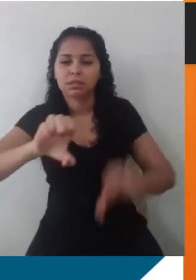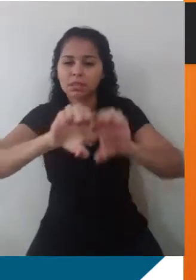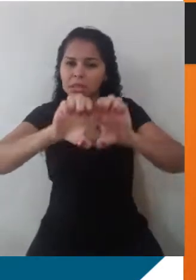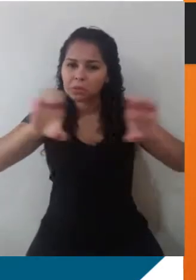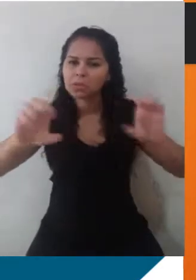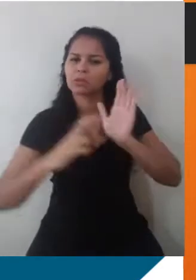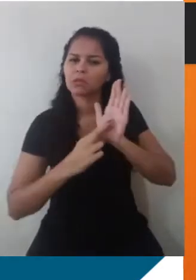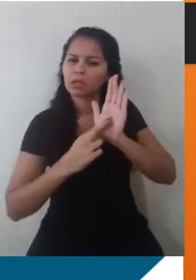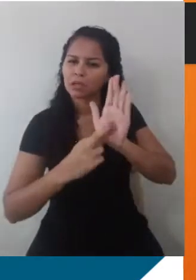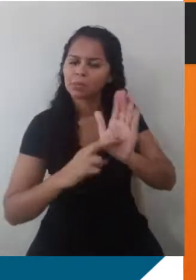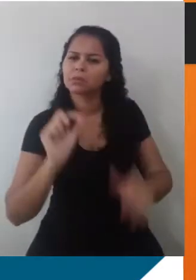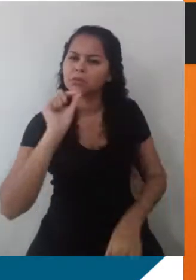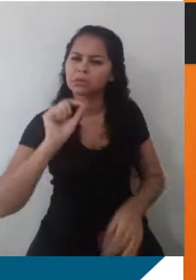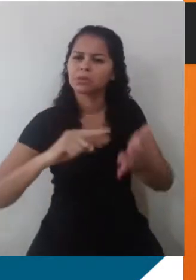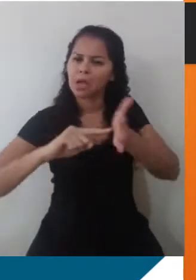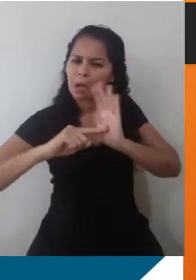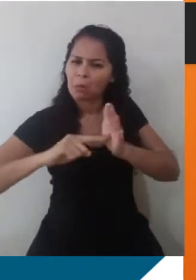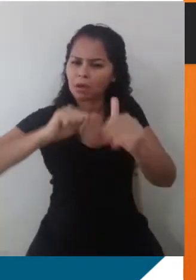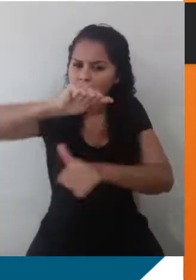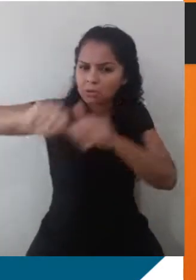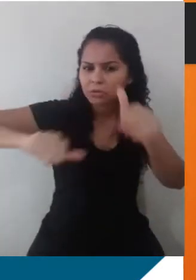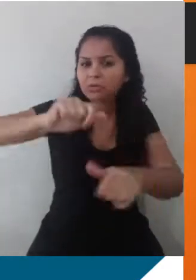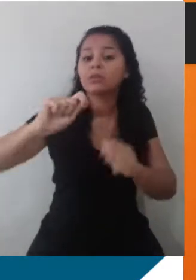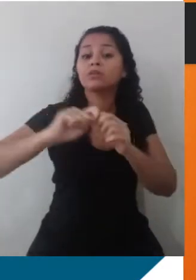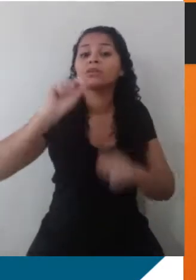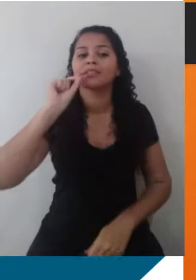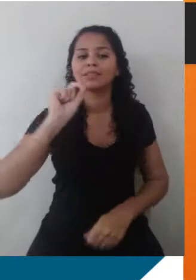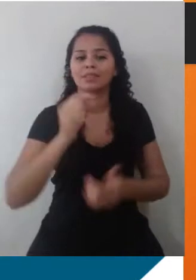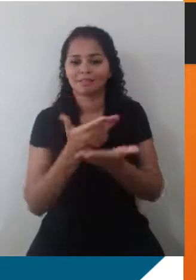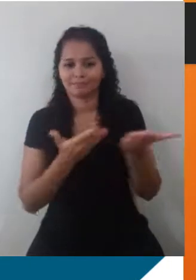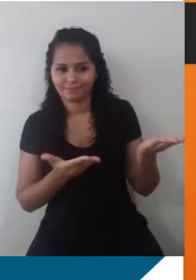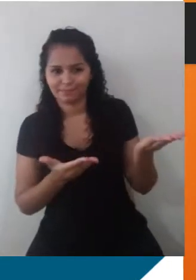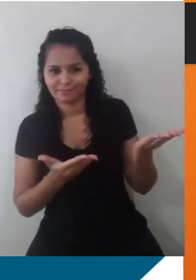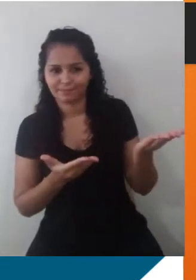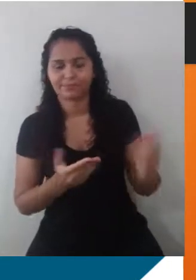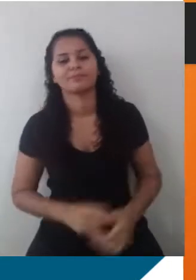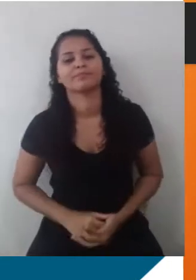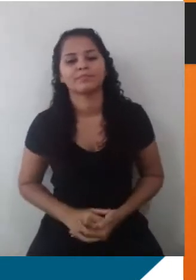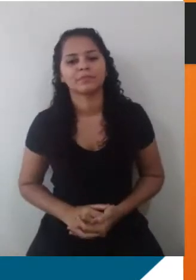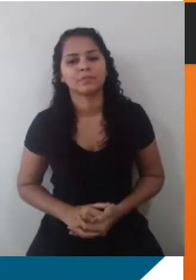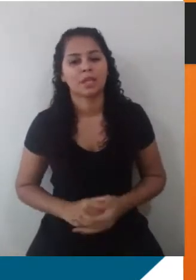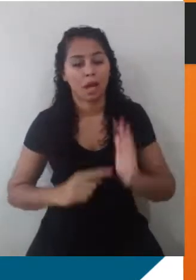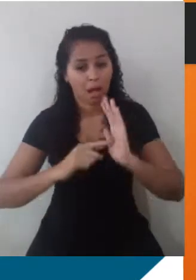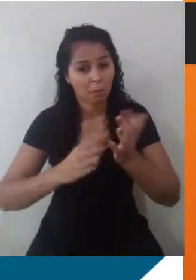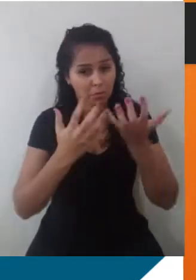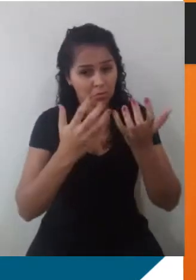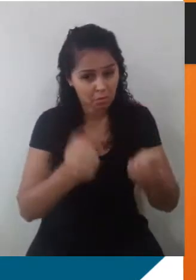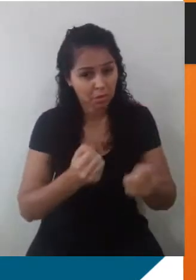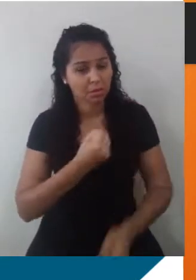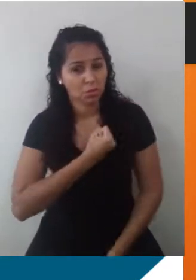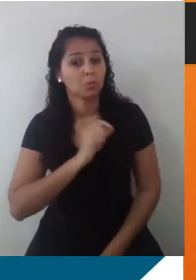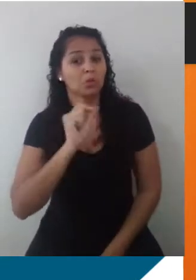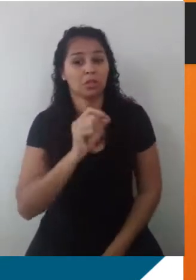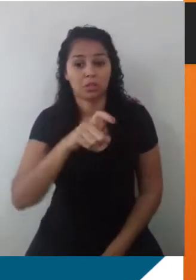que representa o que esta máquina transformadora faz é essa daqui. Ela recebe valores, ou